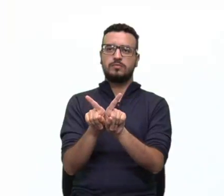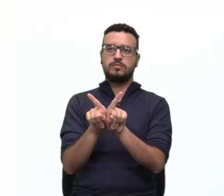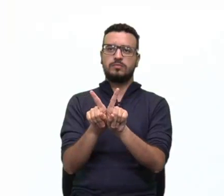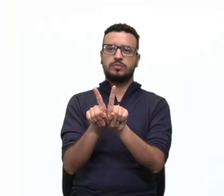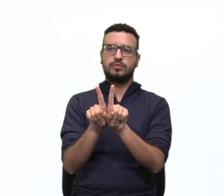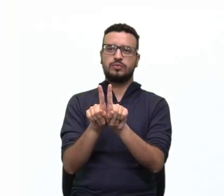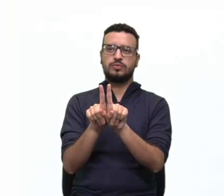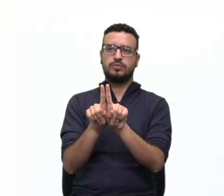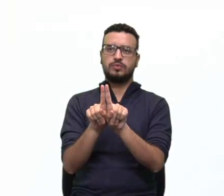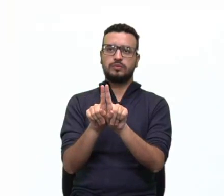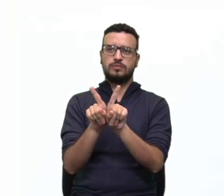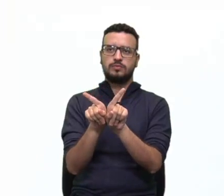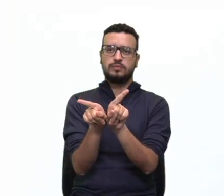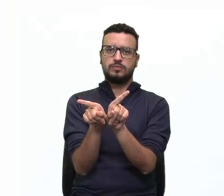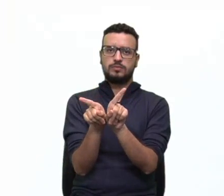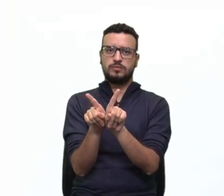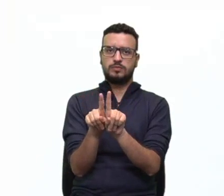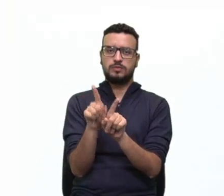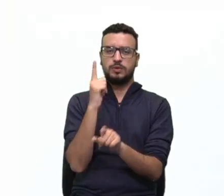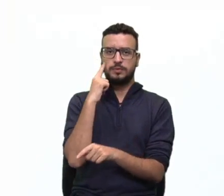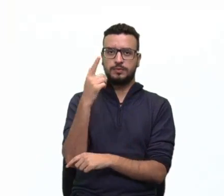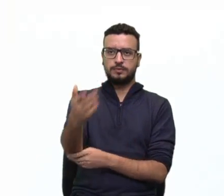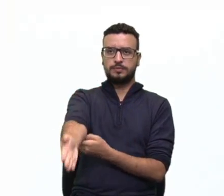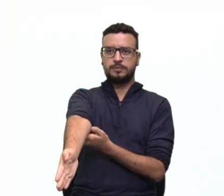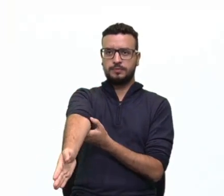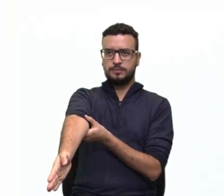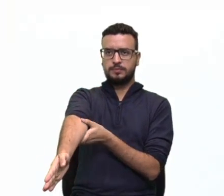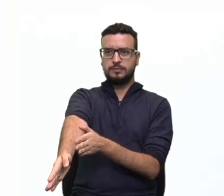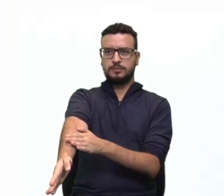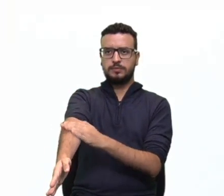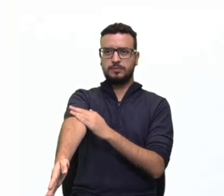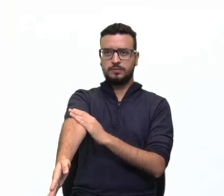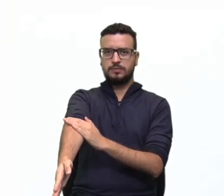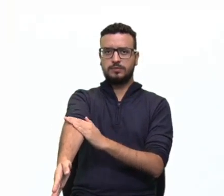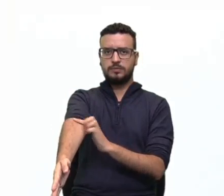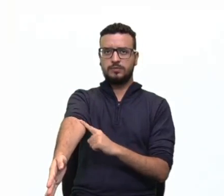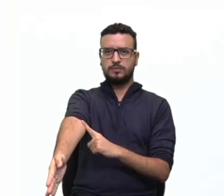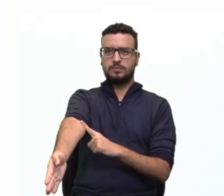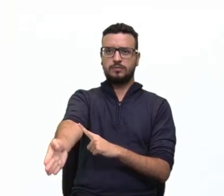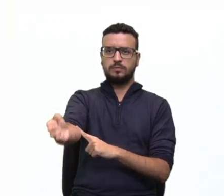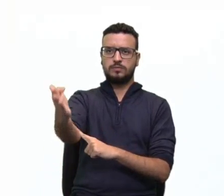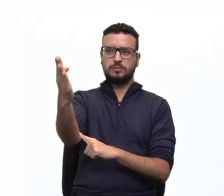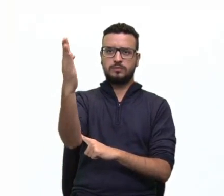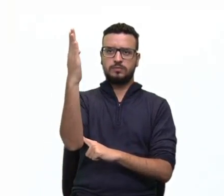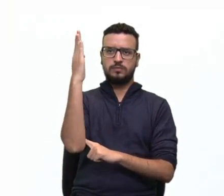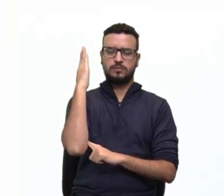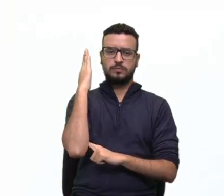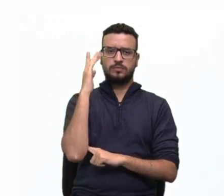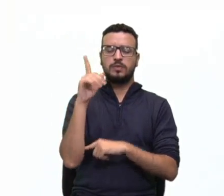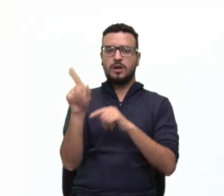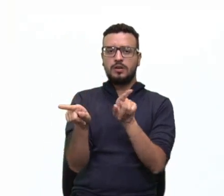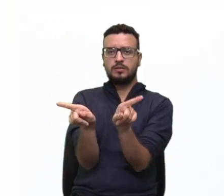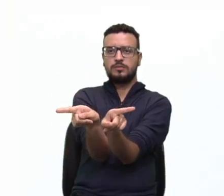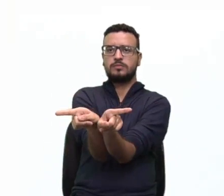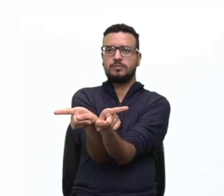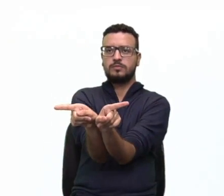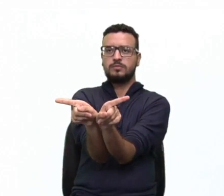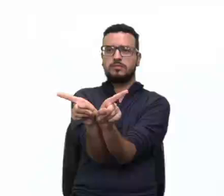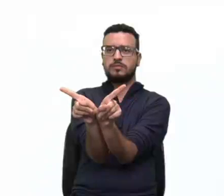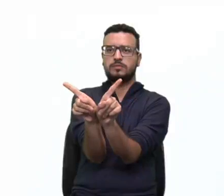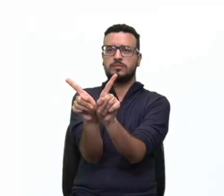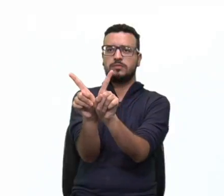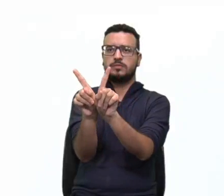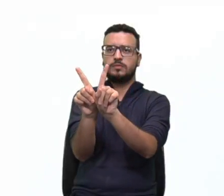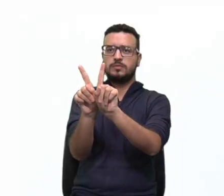ó. Se eu faço uma flexão, ele diminuiu. Então, a flexão é quando